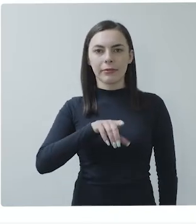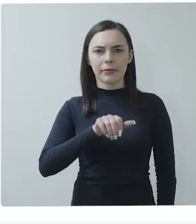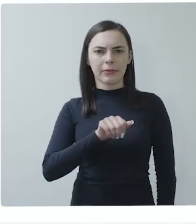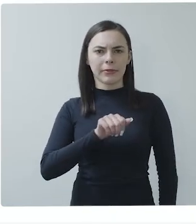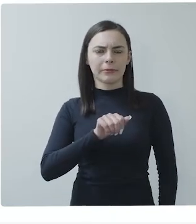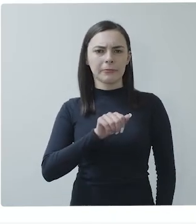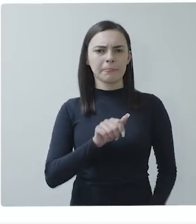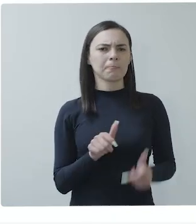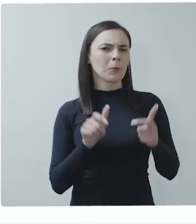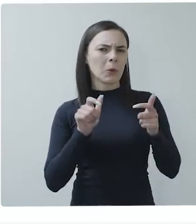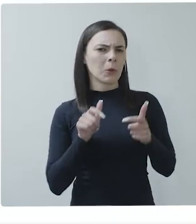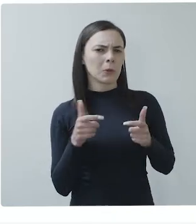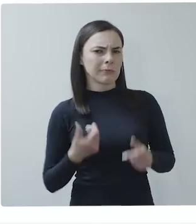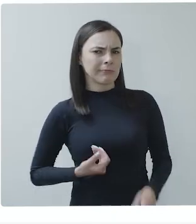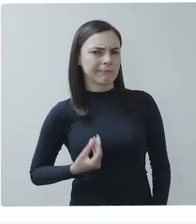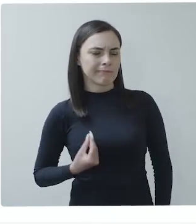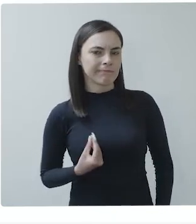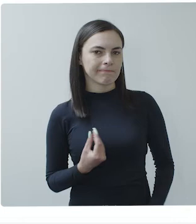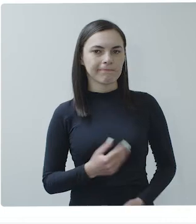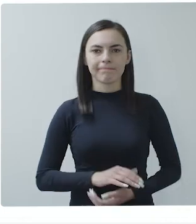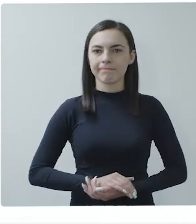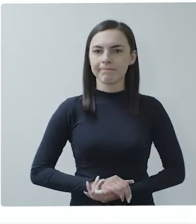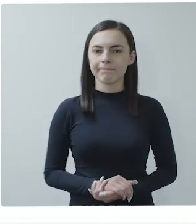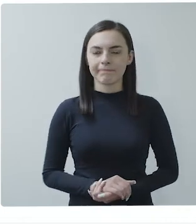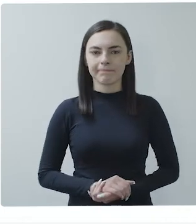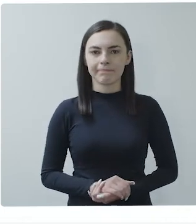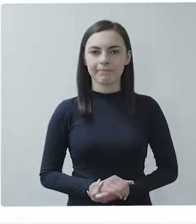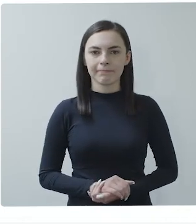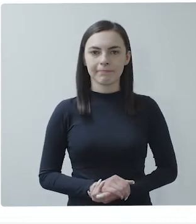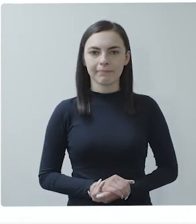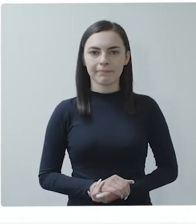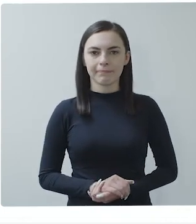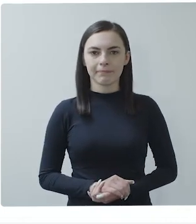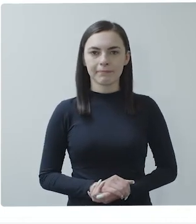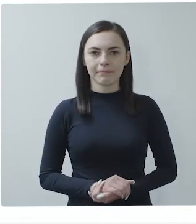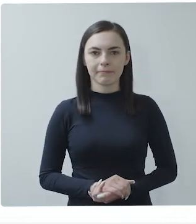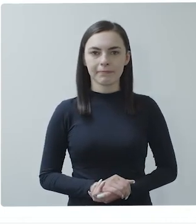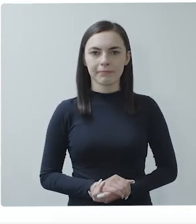Mafalda. Onde estará a Mafalda?